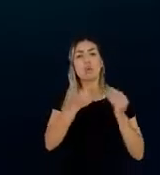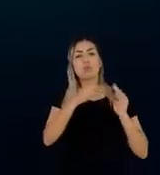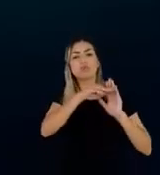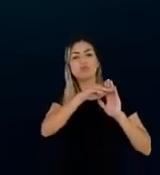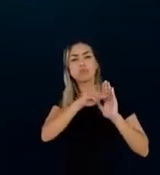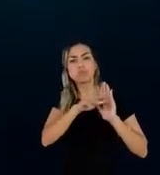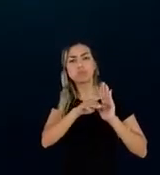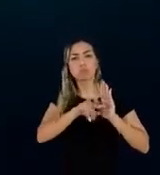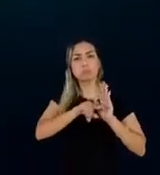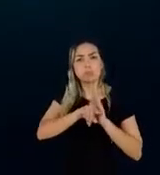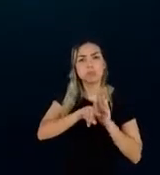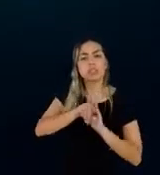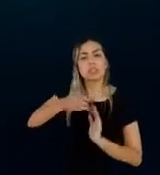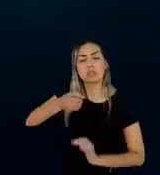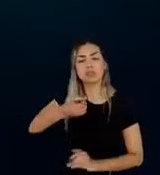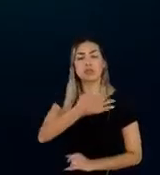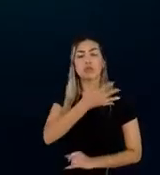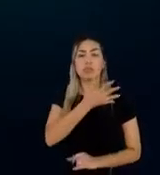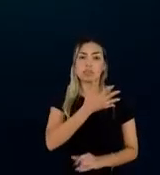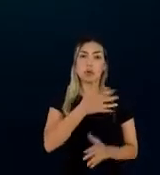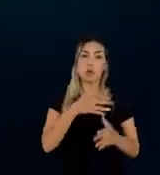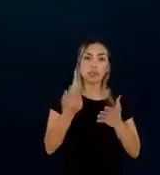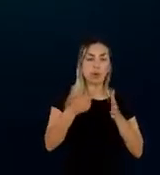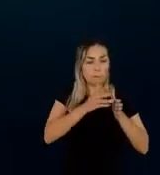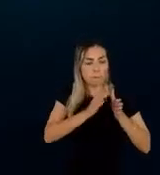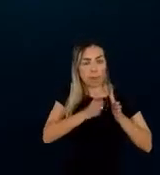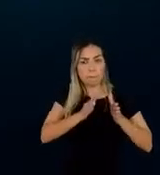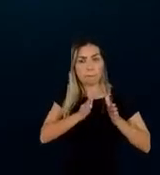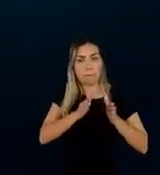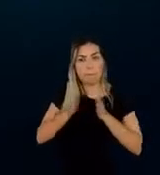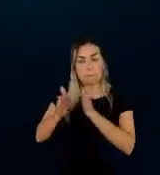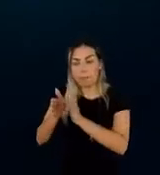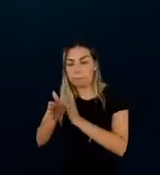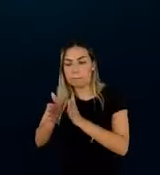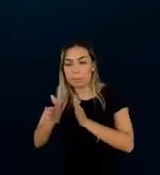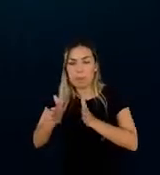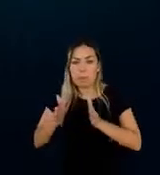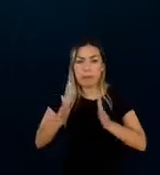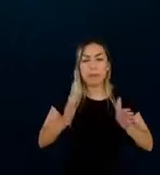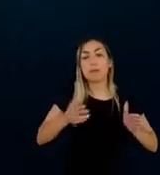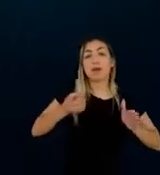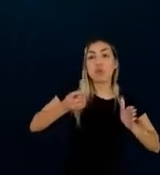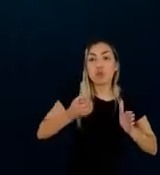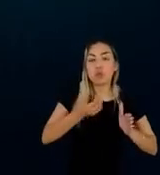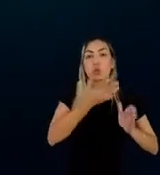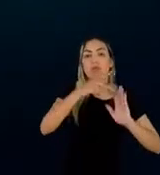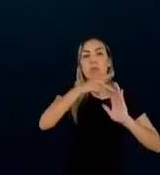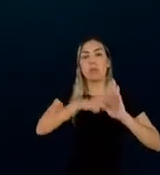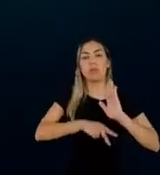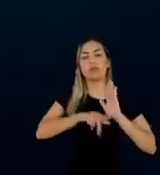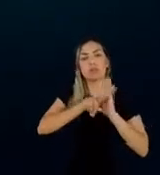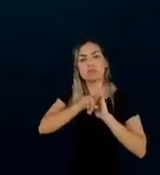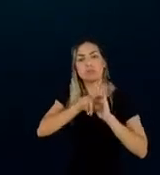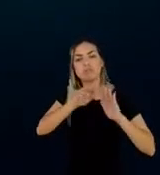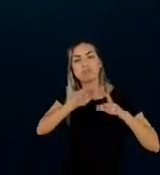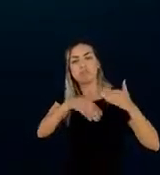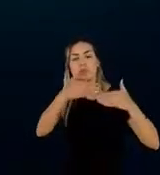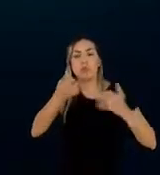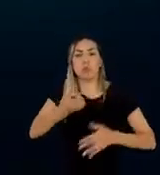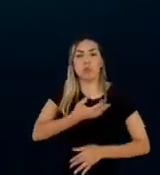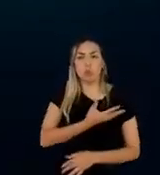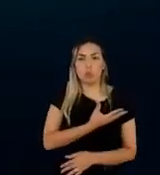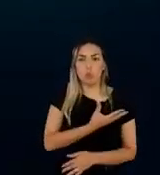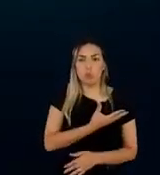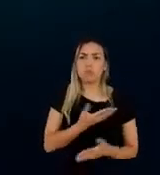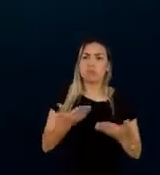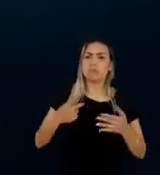esses procedimentos eles vão dar base aí para um novo programa de pesquisa, desenvolvimento e inovação. Então, ele vai dar uma série de